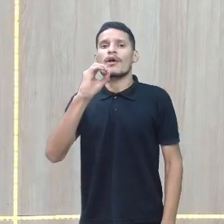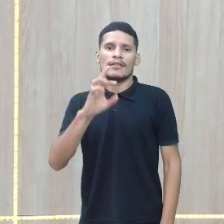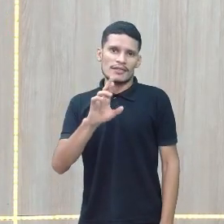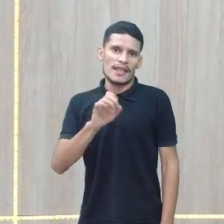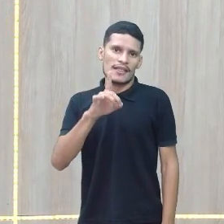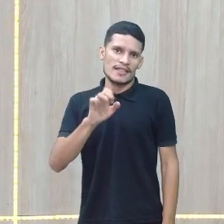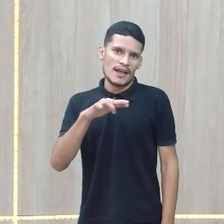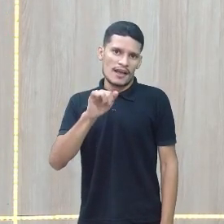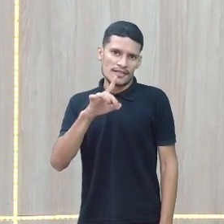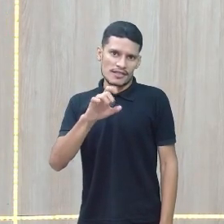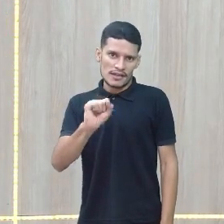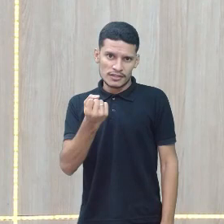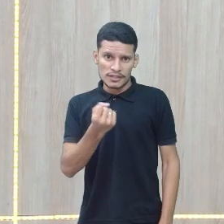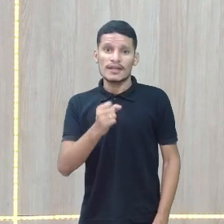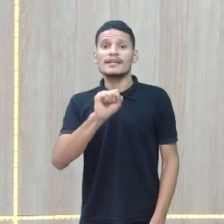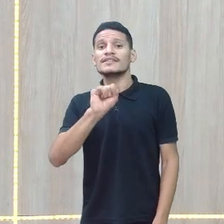coordenadas,